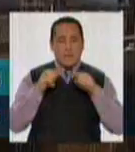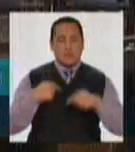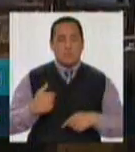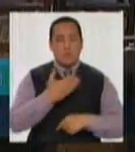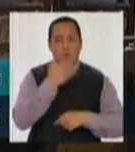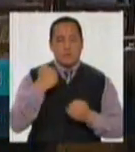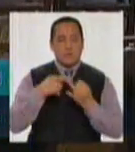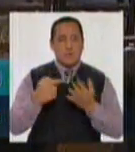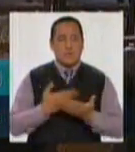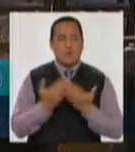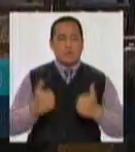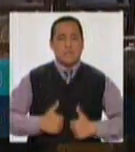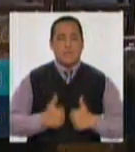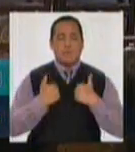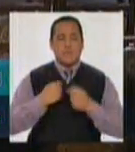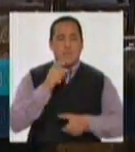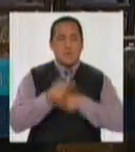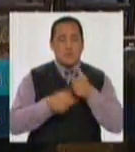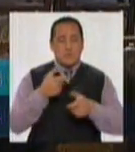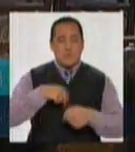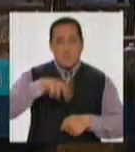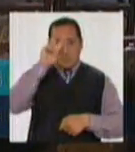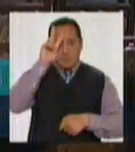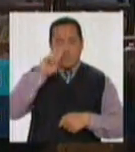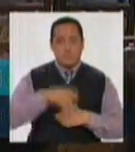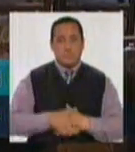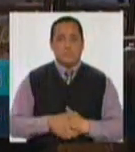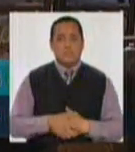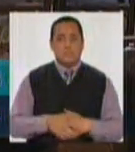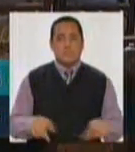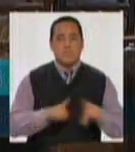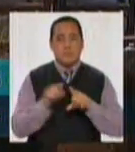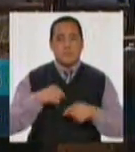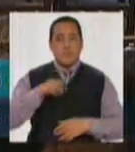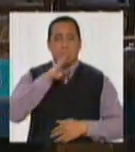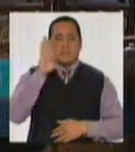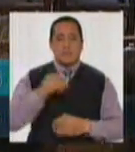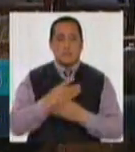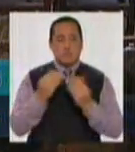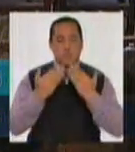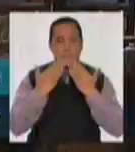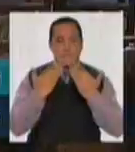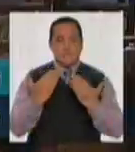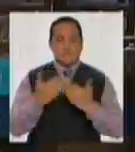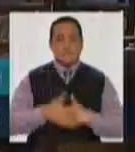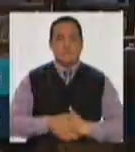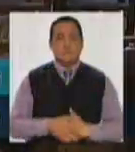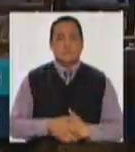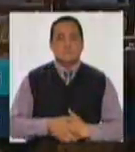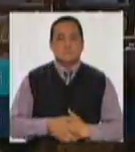melhorar as condições de vida de nossos países, do povo peruano e do povo brasileiro. Muito obrigado.